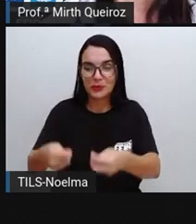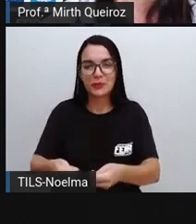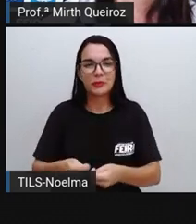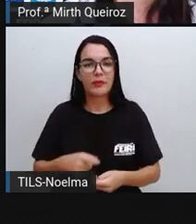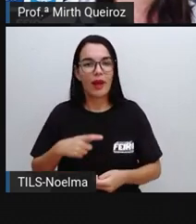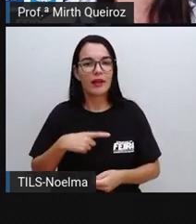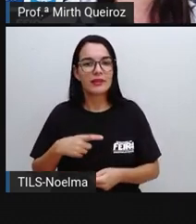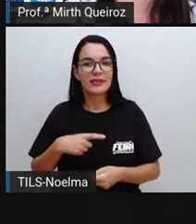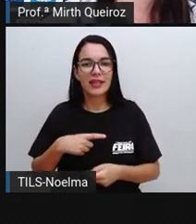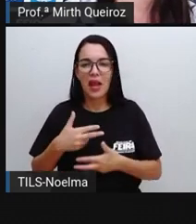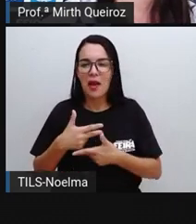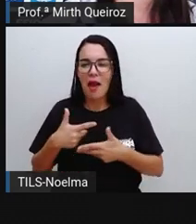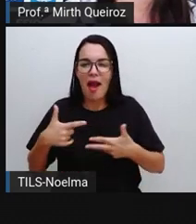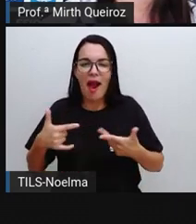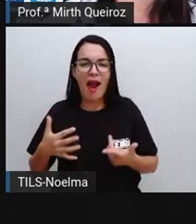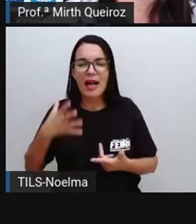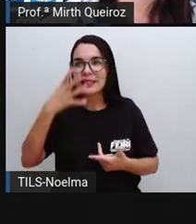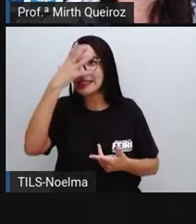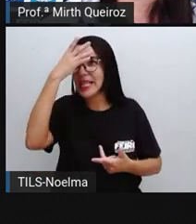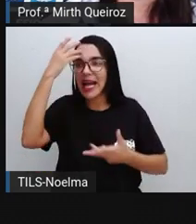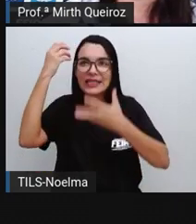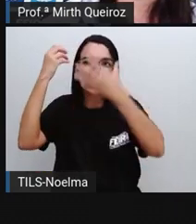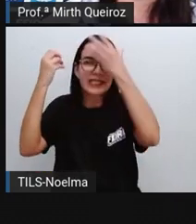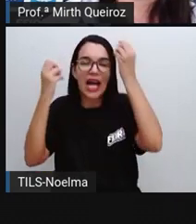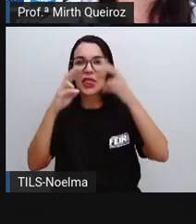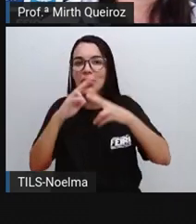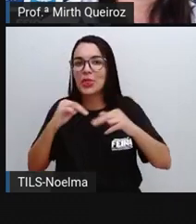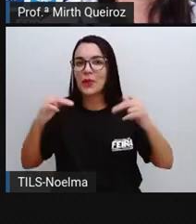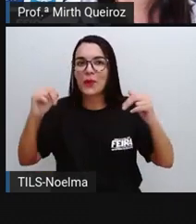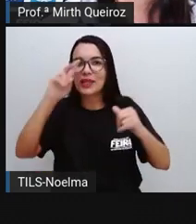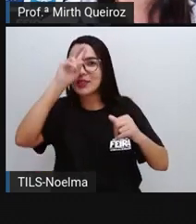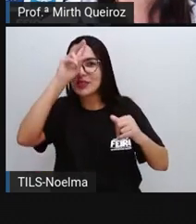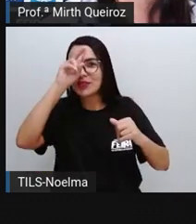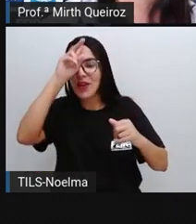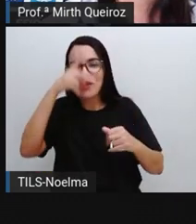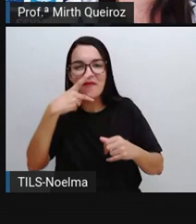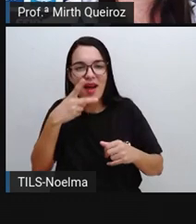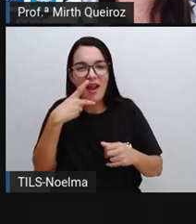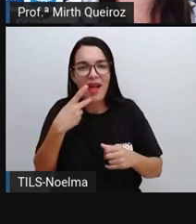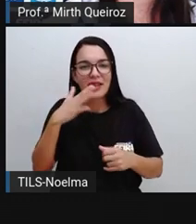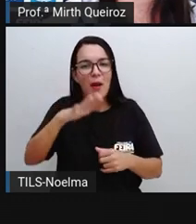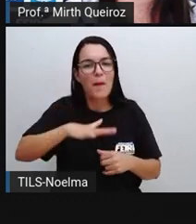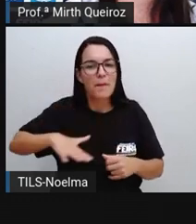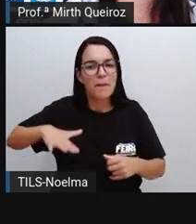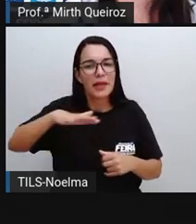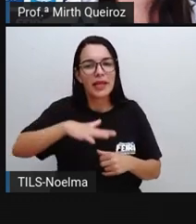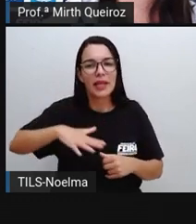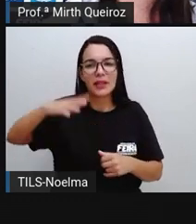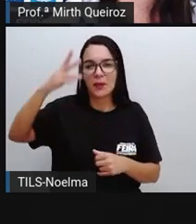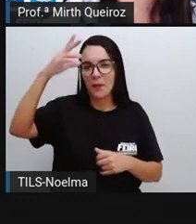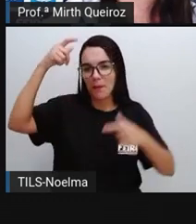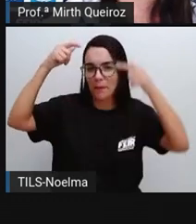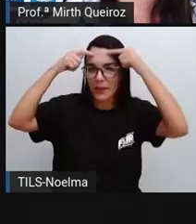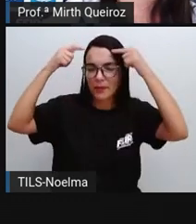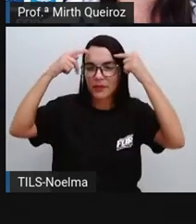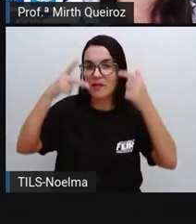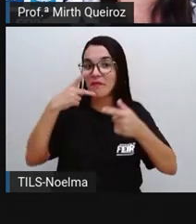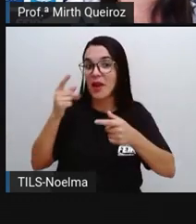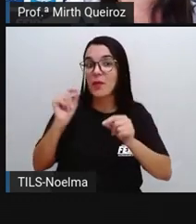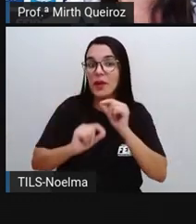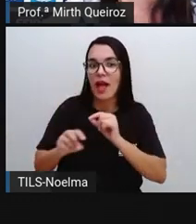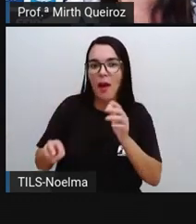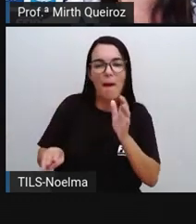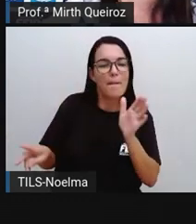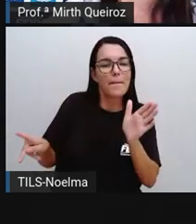e inesquecíveis histórias contadas pelo Pequeno Príncipe falam do seu próprio planeta, com seus três